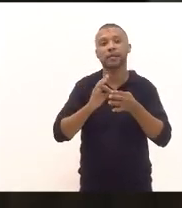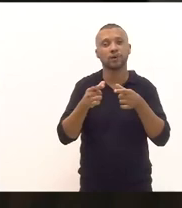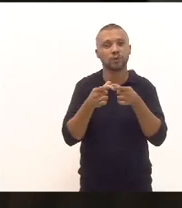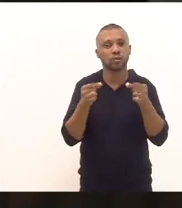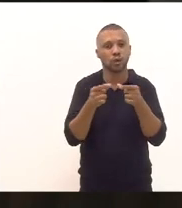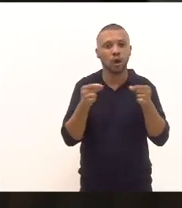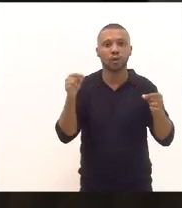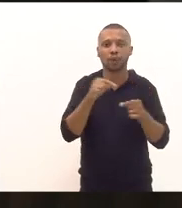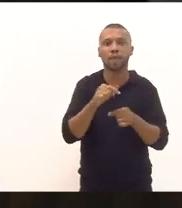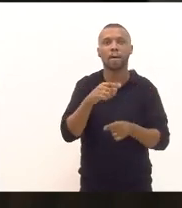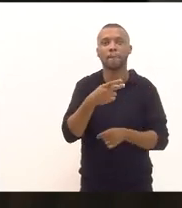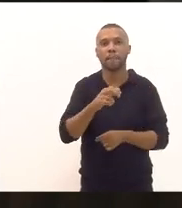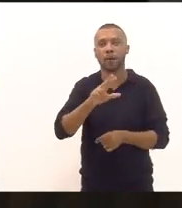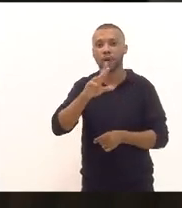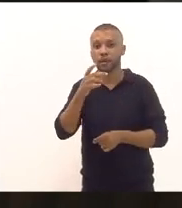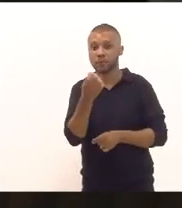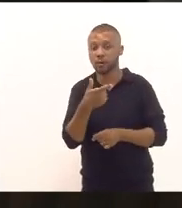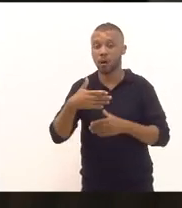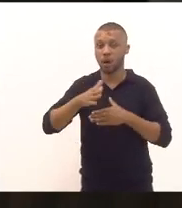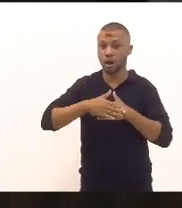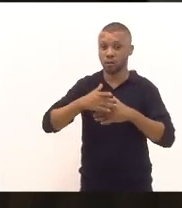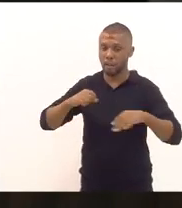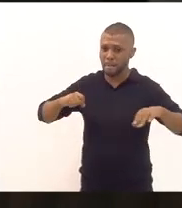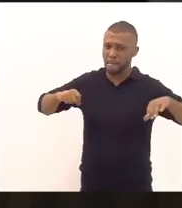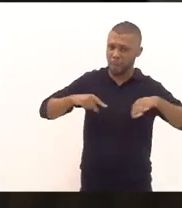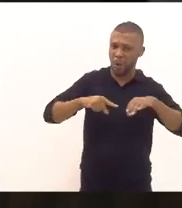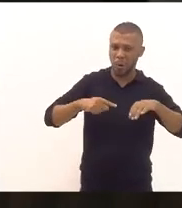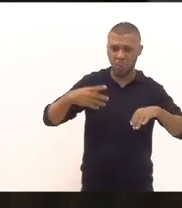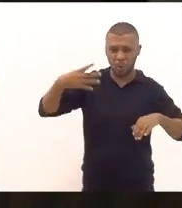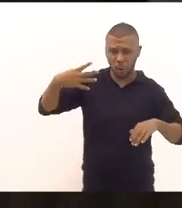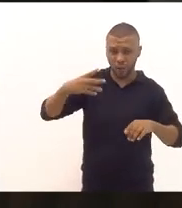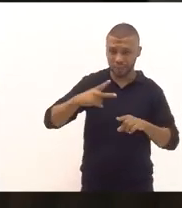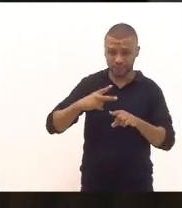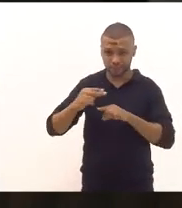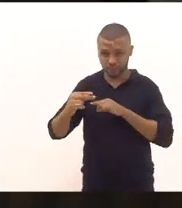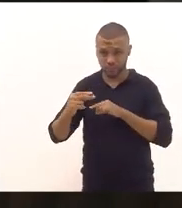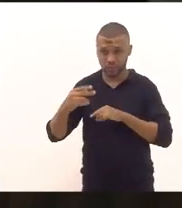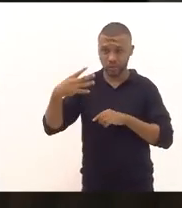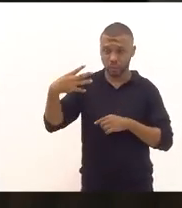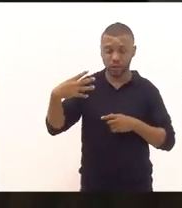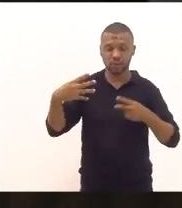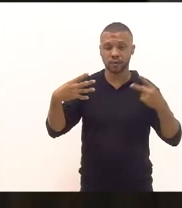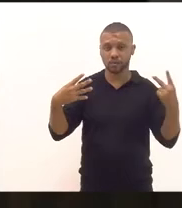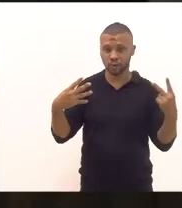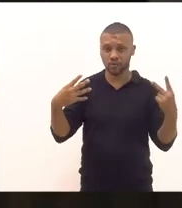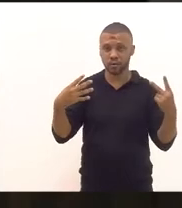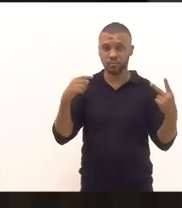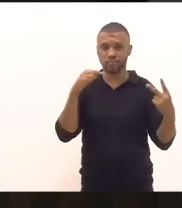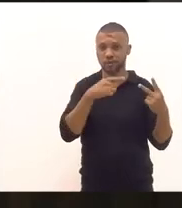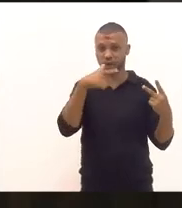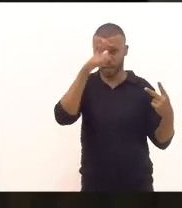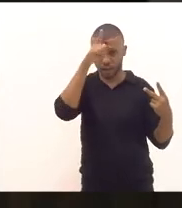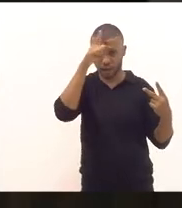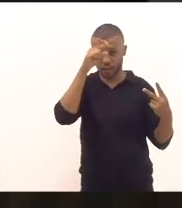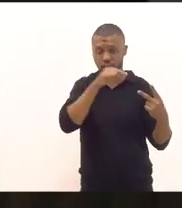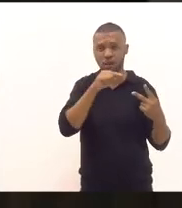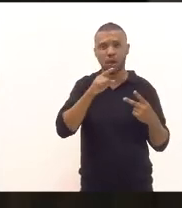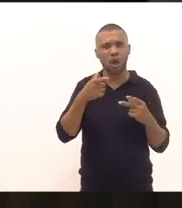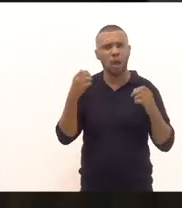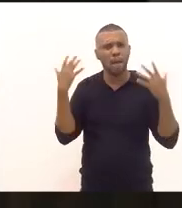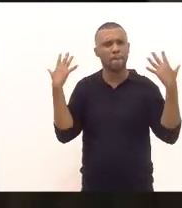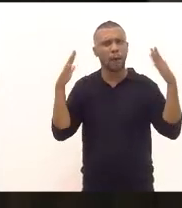Paulinho autor do quarto gol da seleção brasileira na Vitória por 4 a 2 sobre a Alemanha